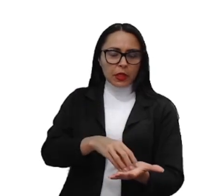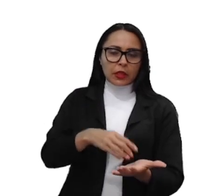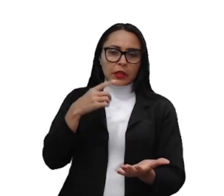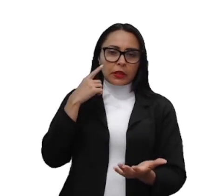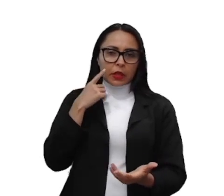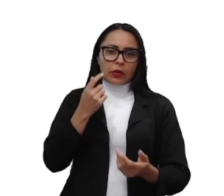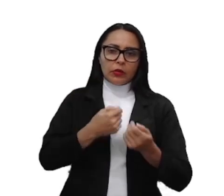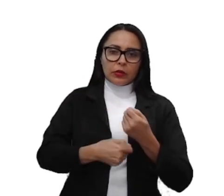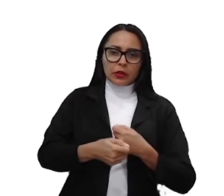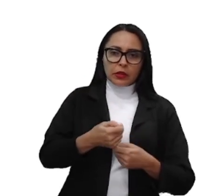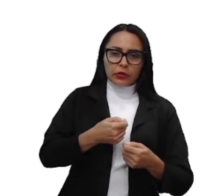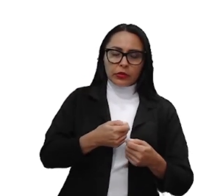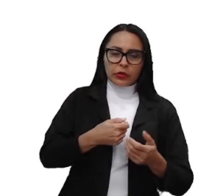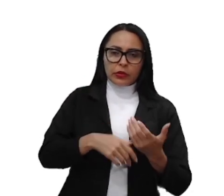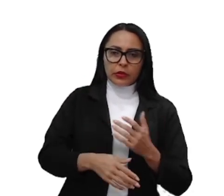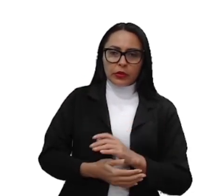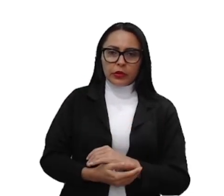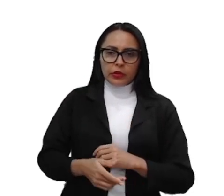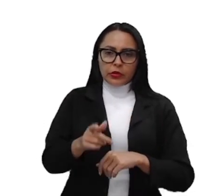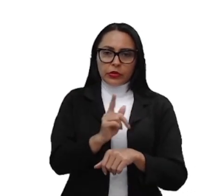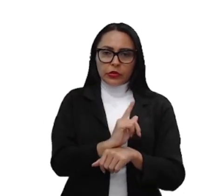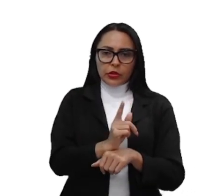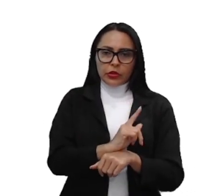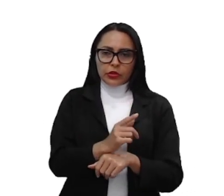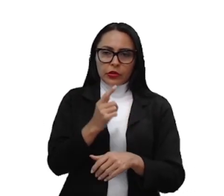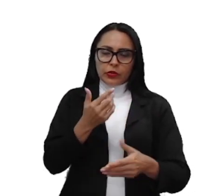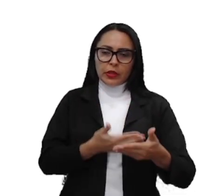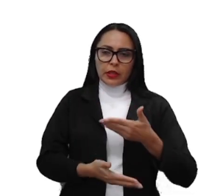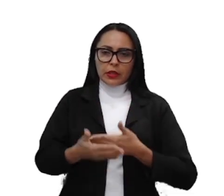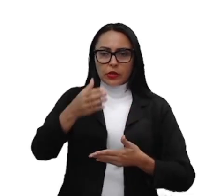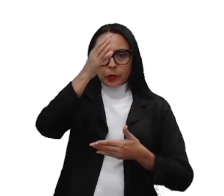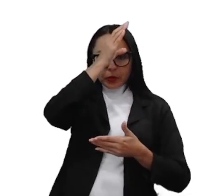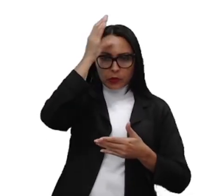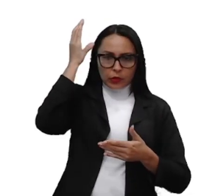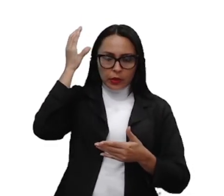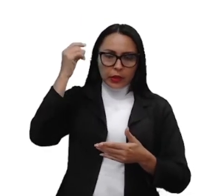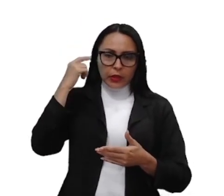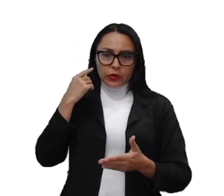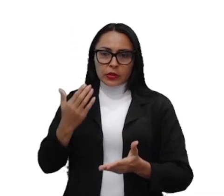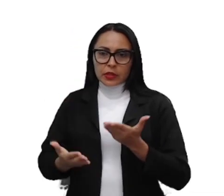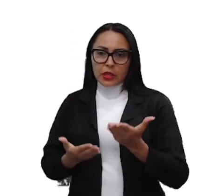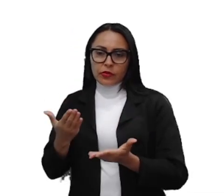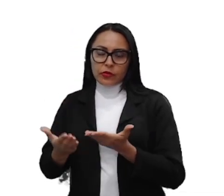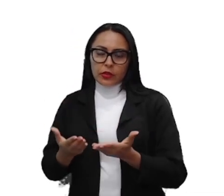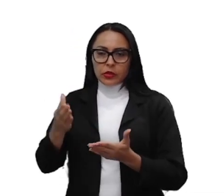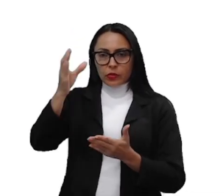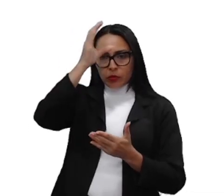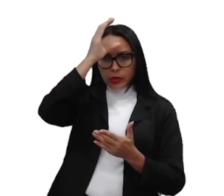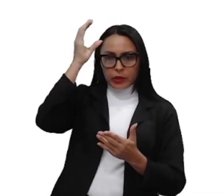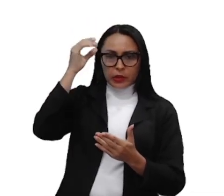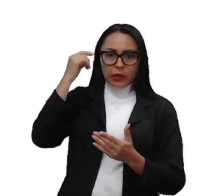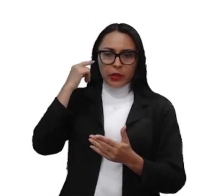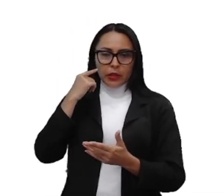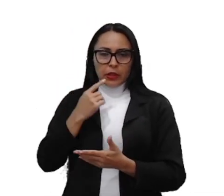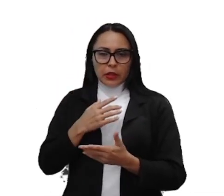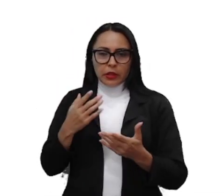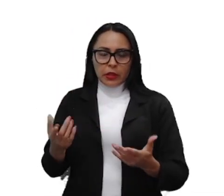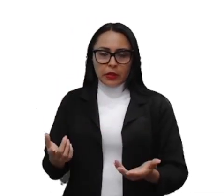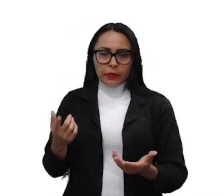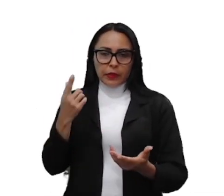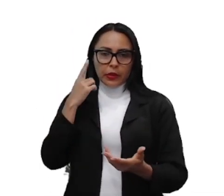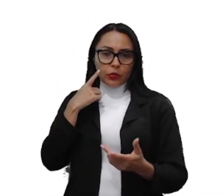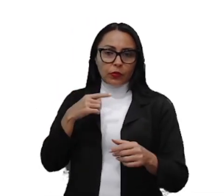de suprimentos, que são a gestão do relacionamento com clientes, a gestão do serviço ao cliente, a gestão